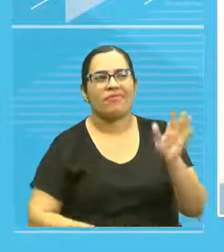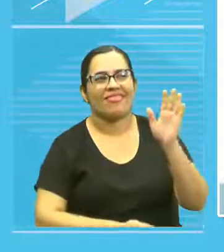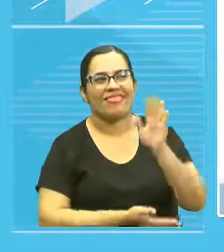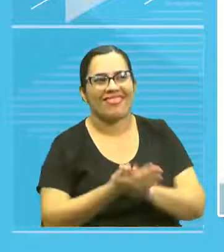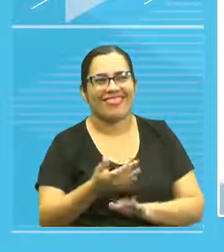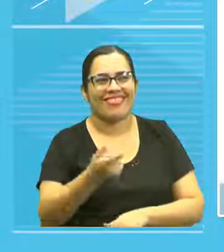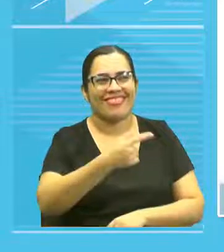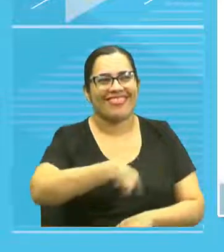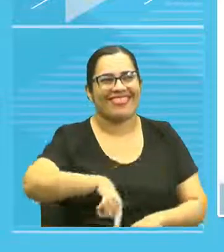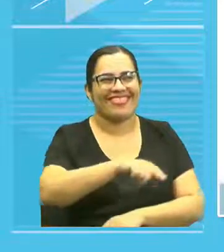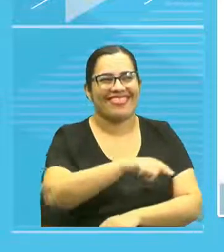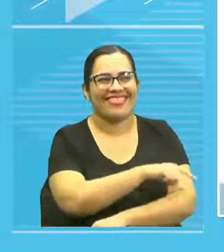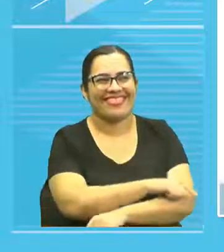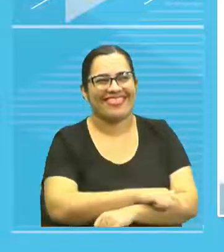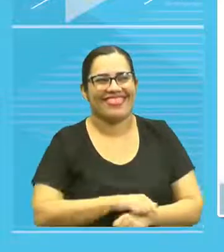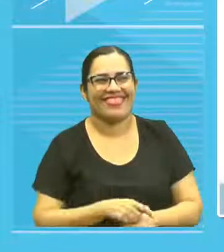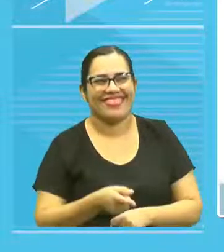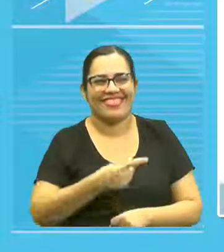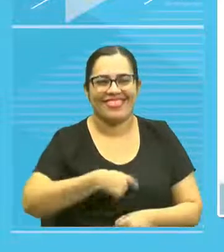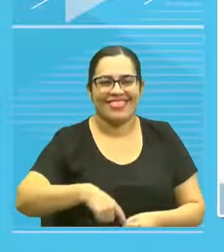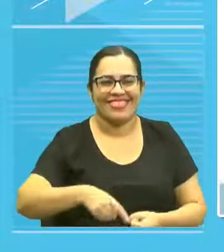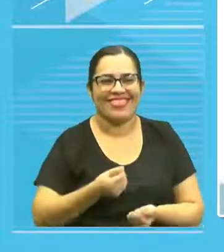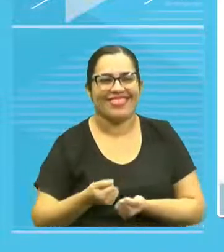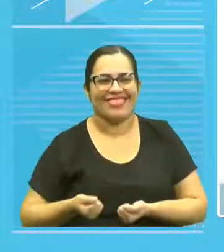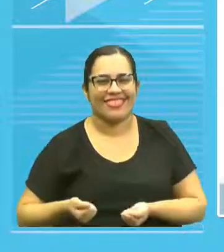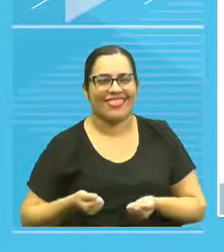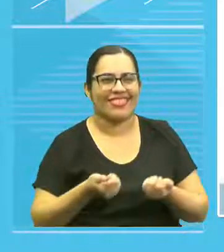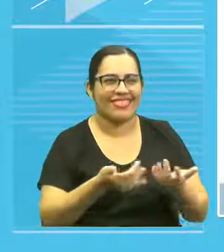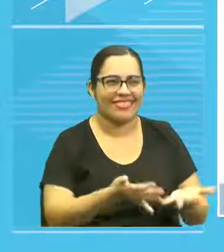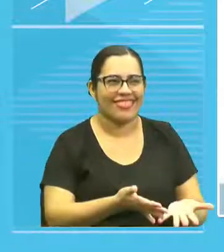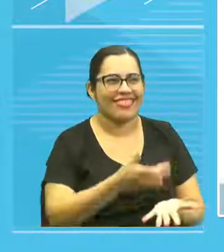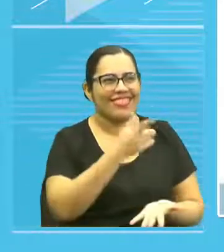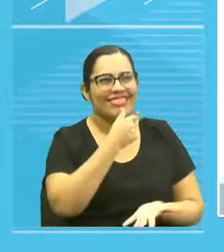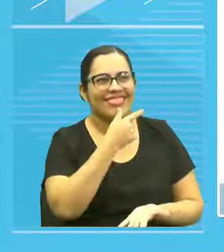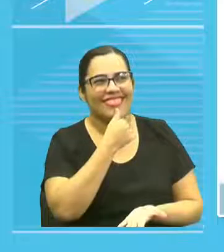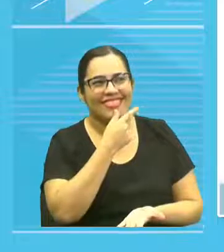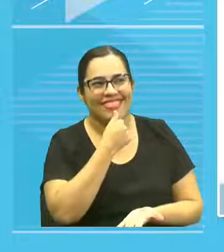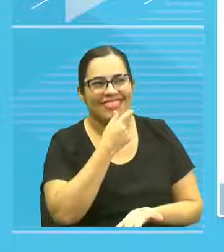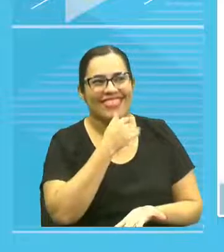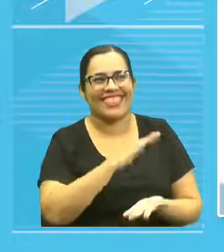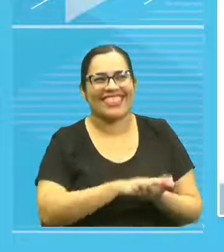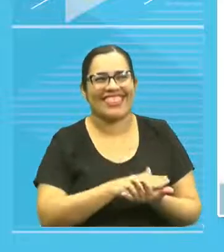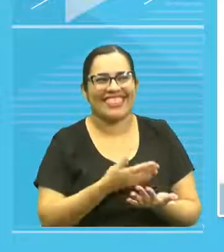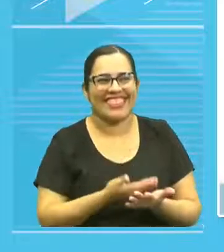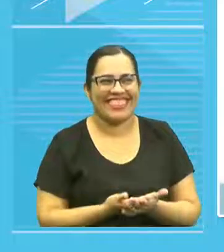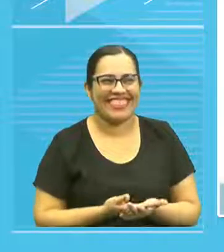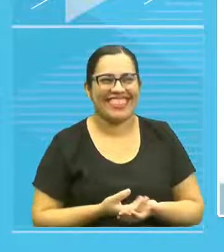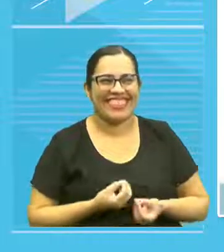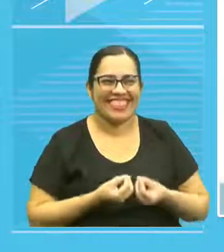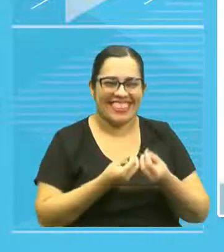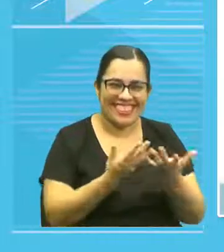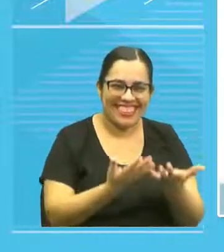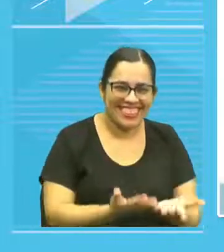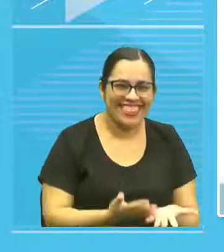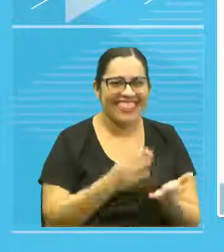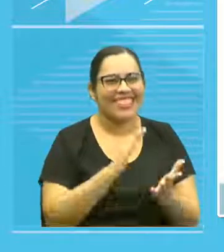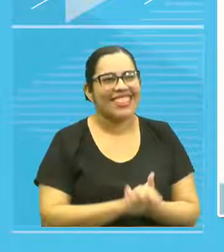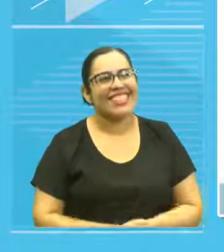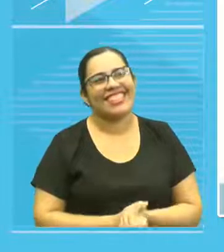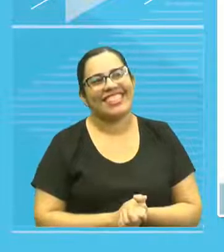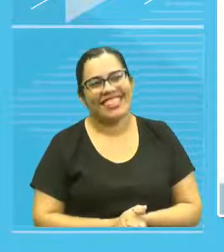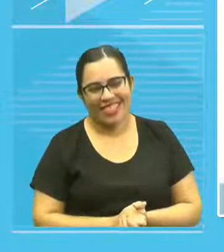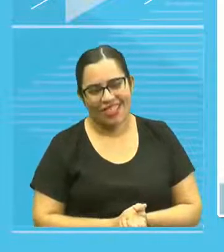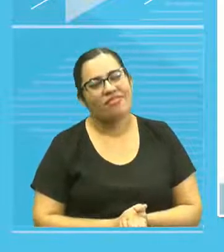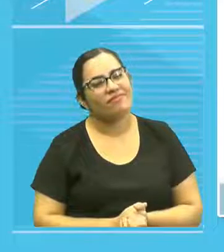não é quando nós oferecemos a água para nossas tradutores quando nós oferecemos